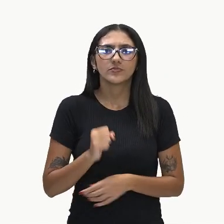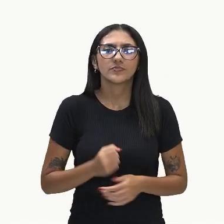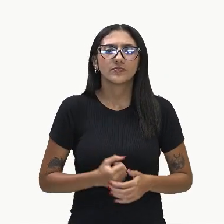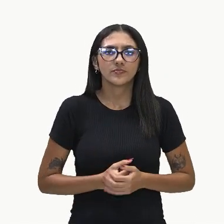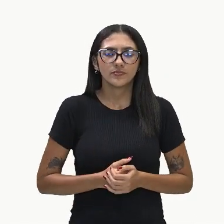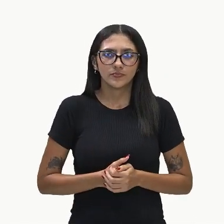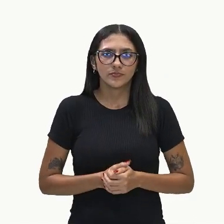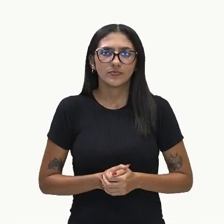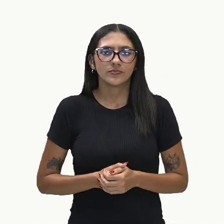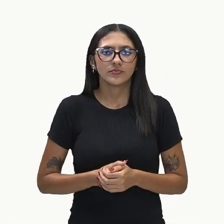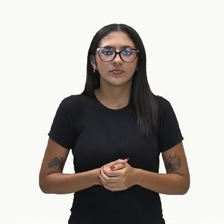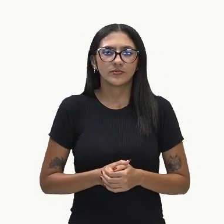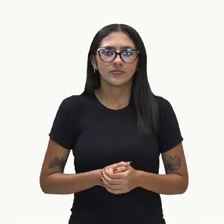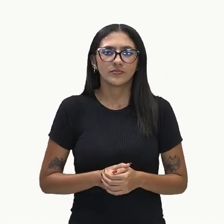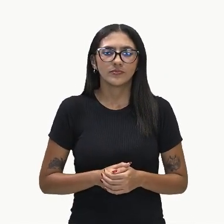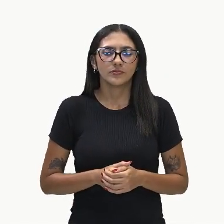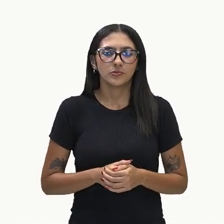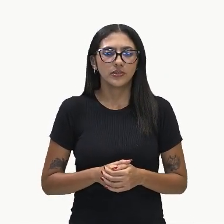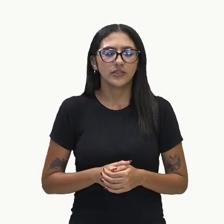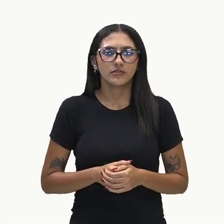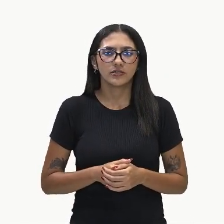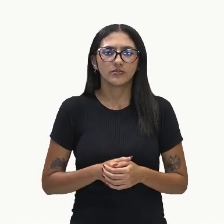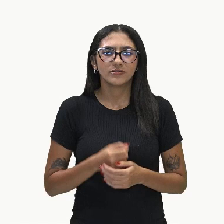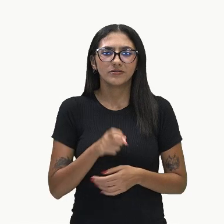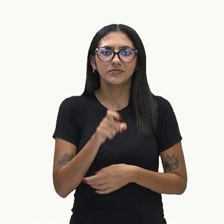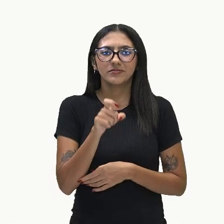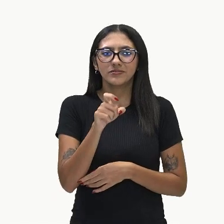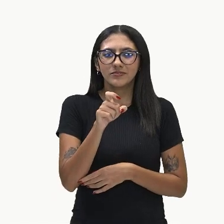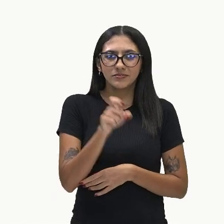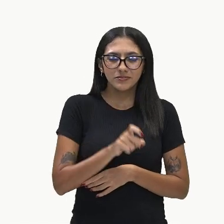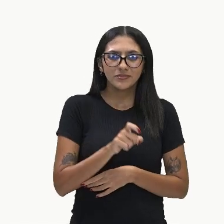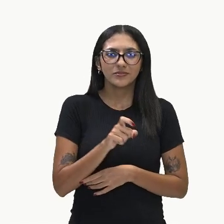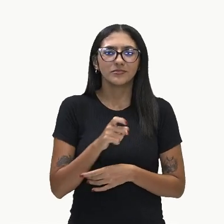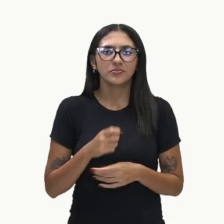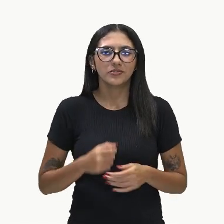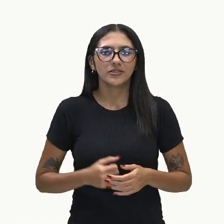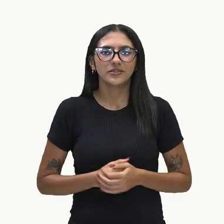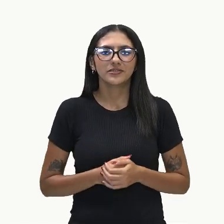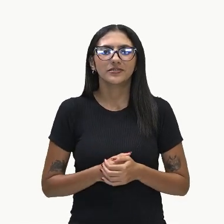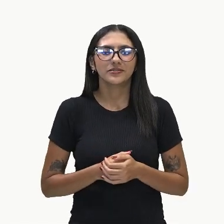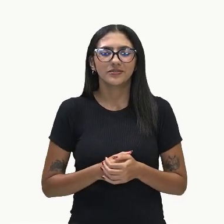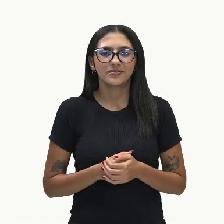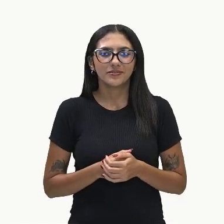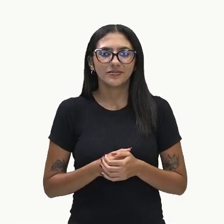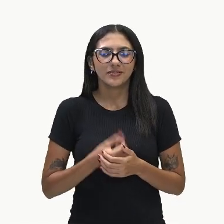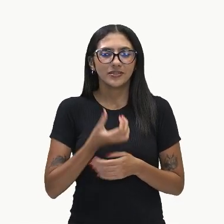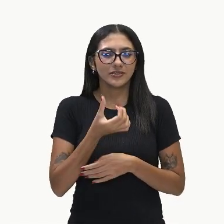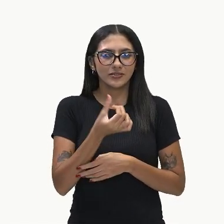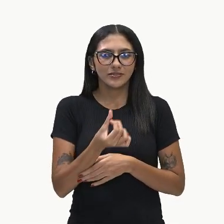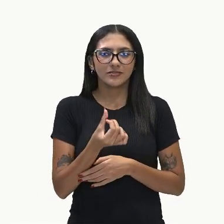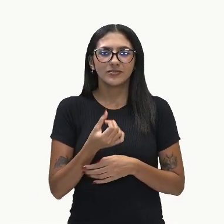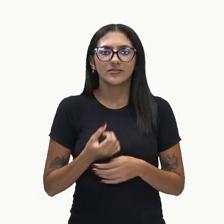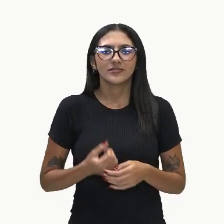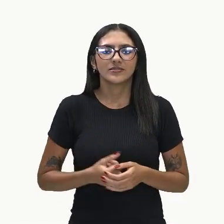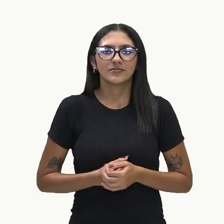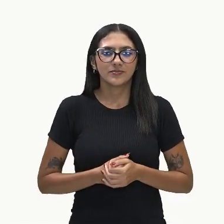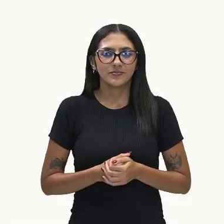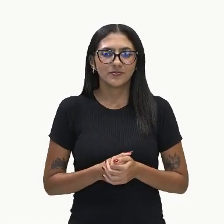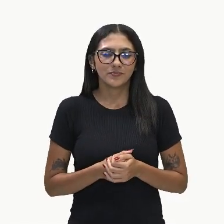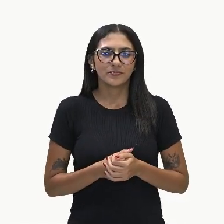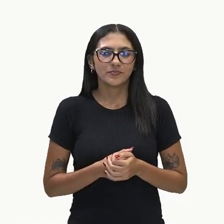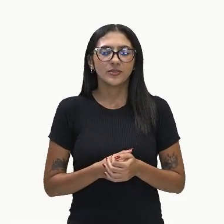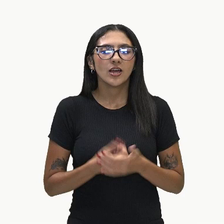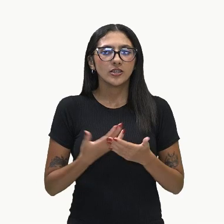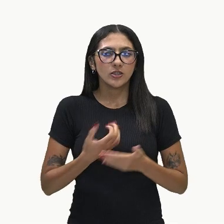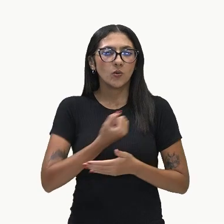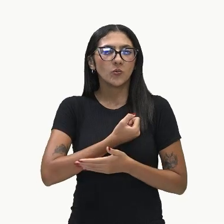tenho uma opção. O único número que multiplicado por 3 dá 18 é o número 6. Então, o número